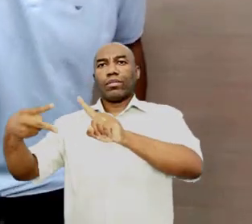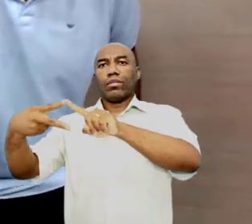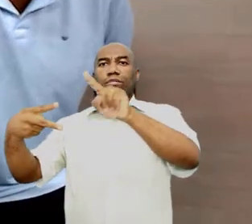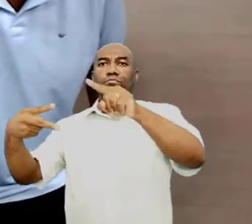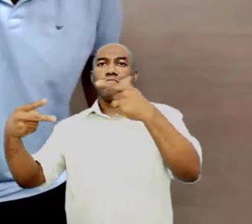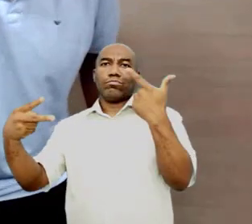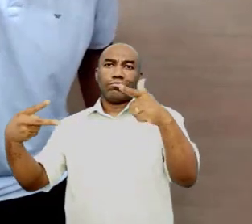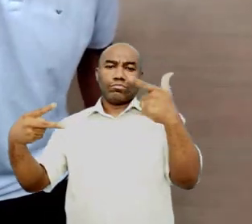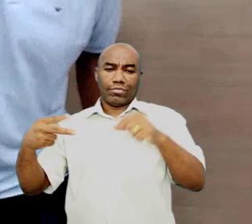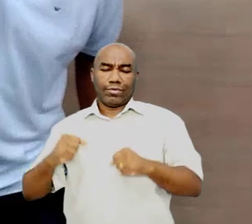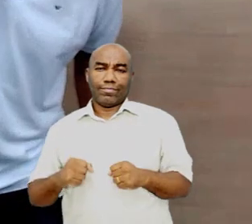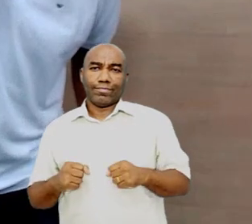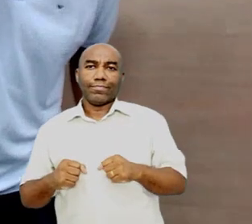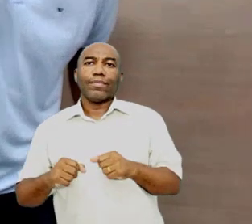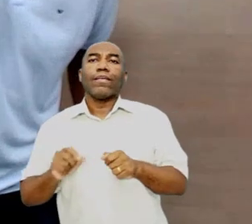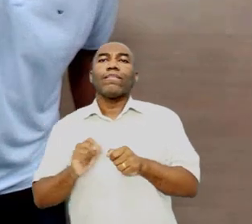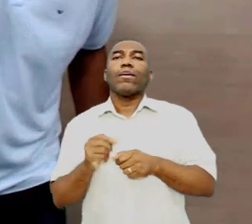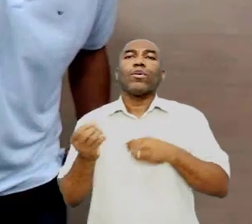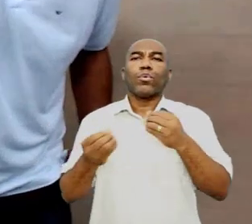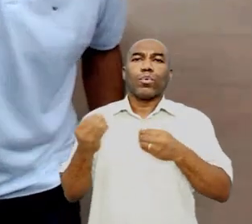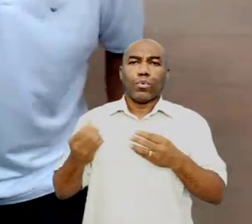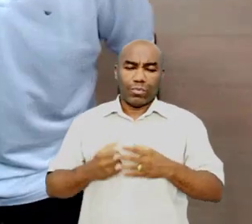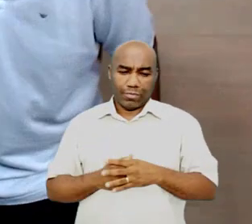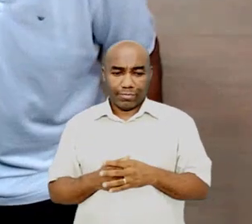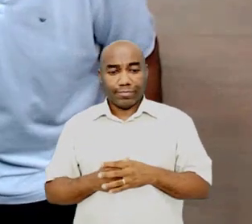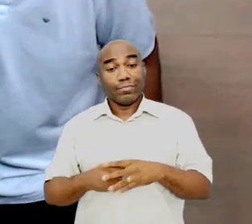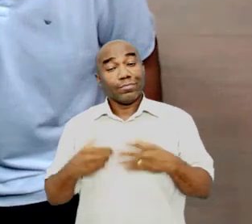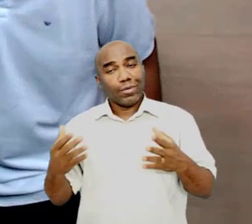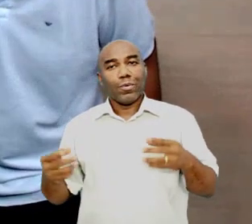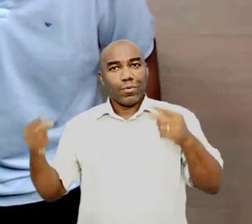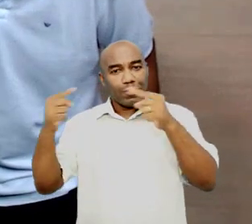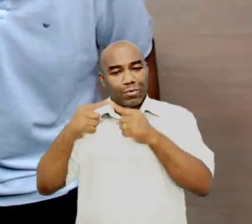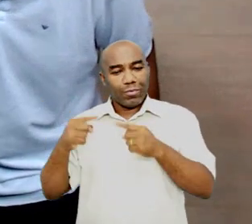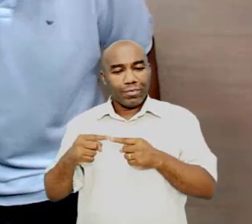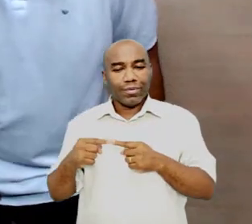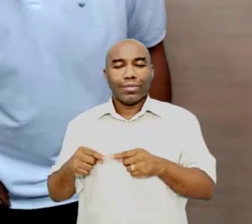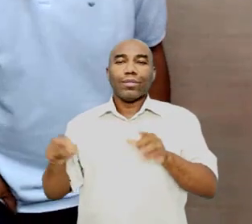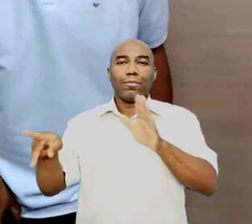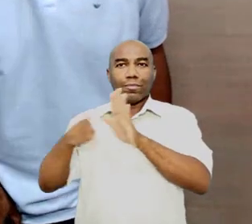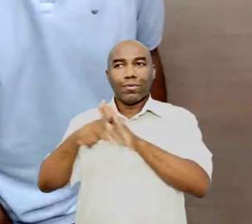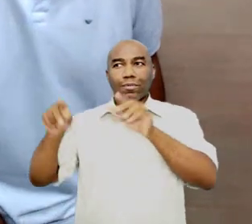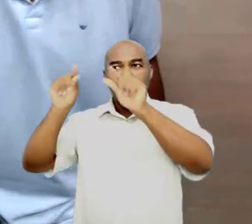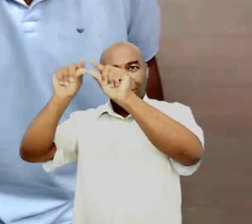E essas unidades são menores. São aquelas bolinhas.